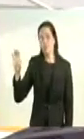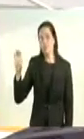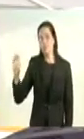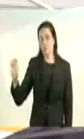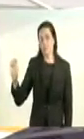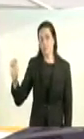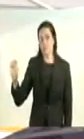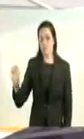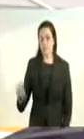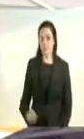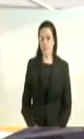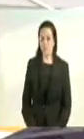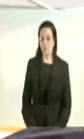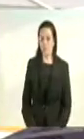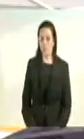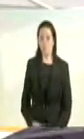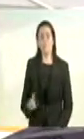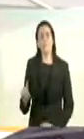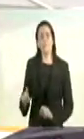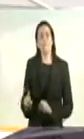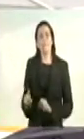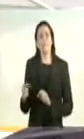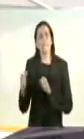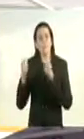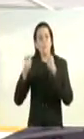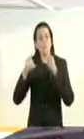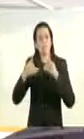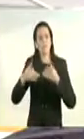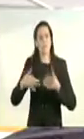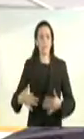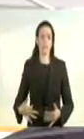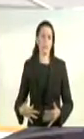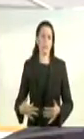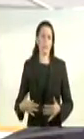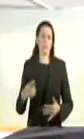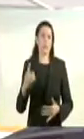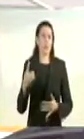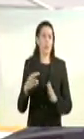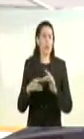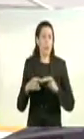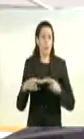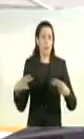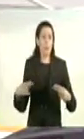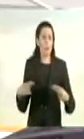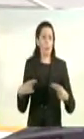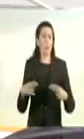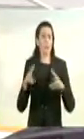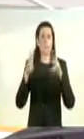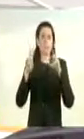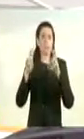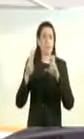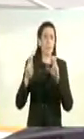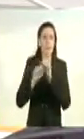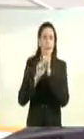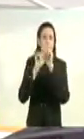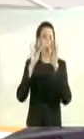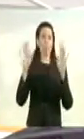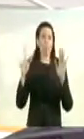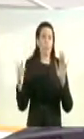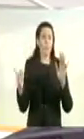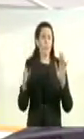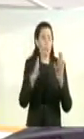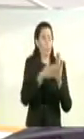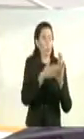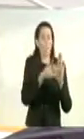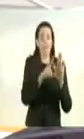tentar justificar uma coisa que já passou, que está na lei e que a lei diz, a lei federal, a lei estadual, já foi provado